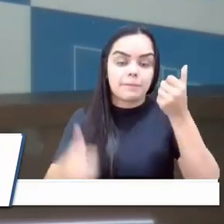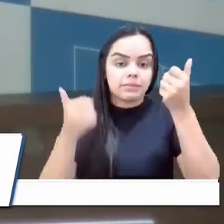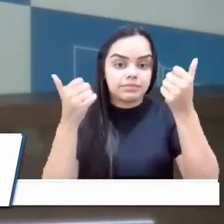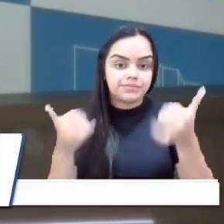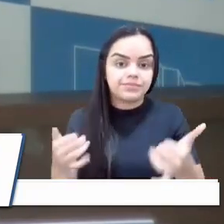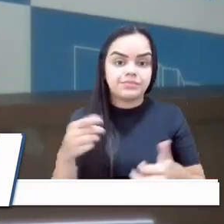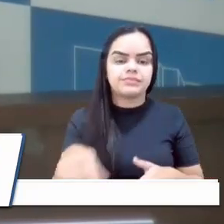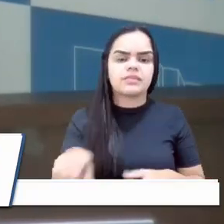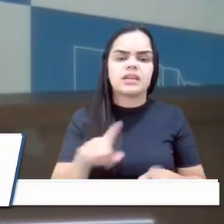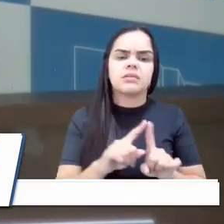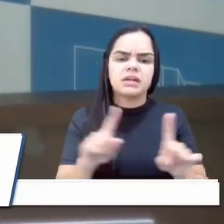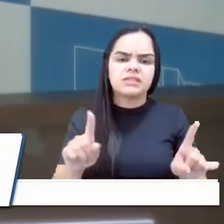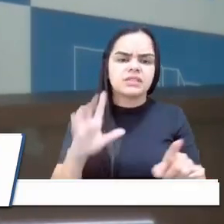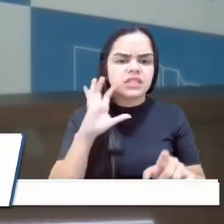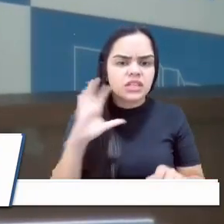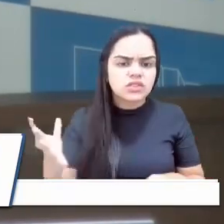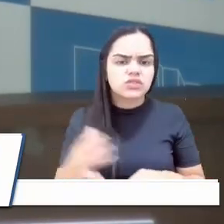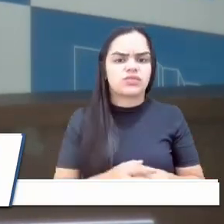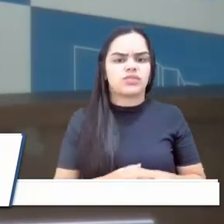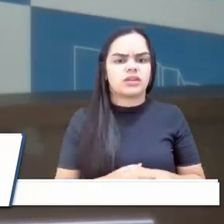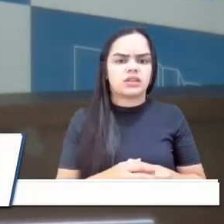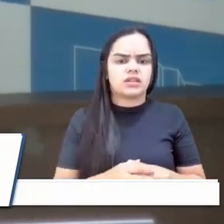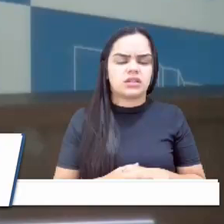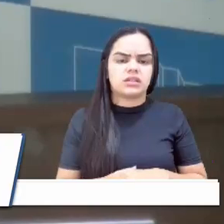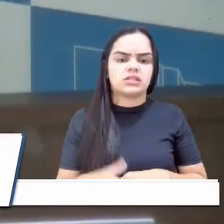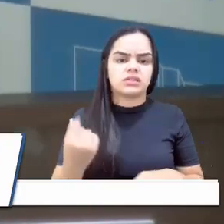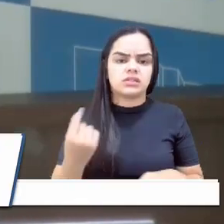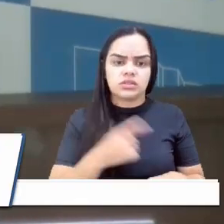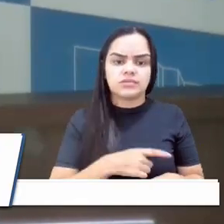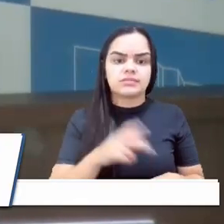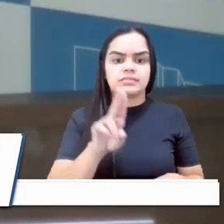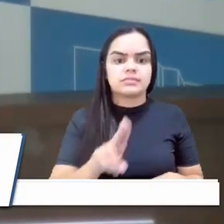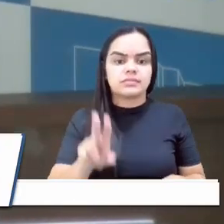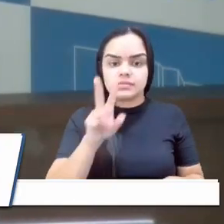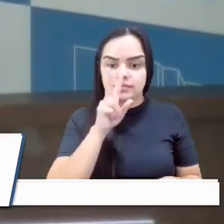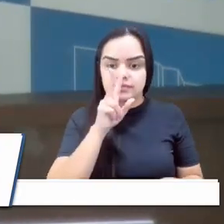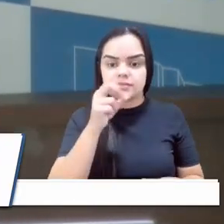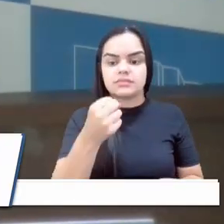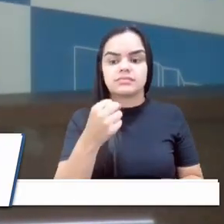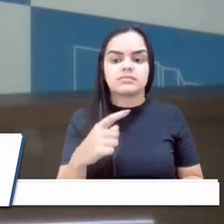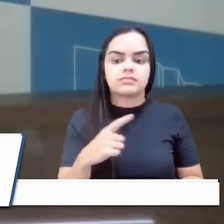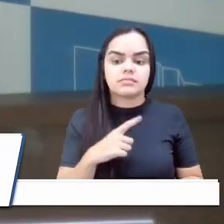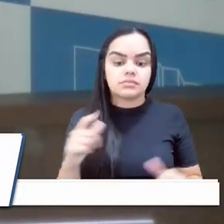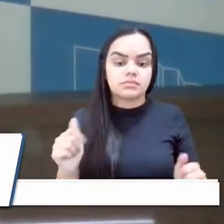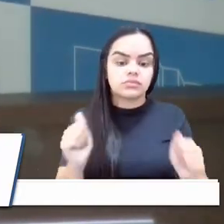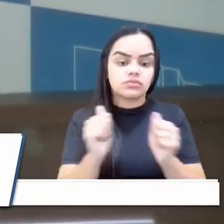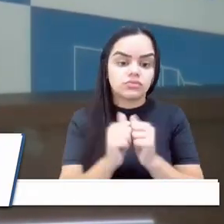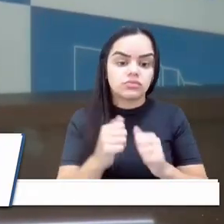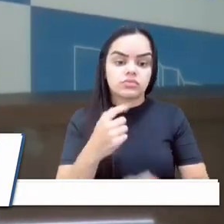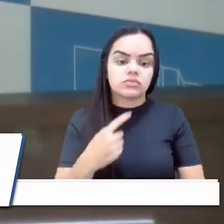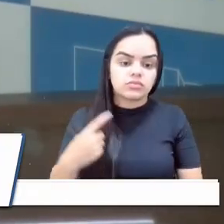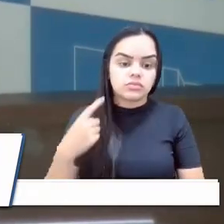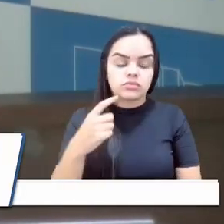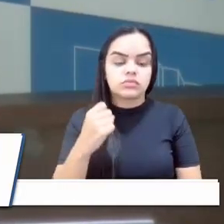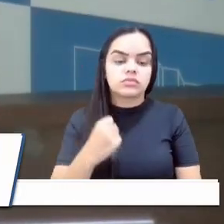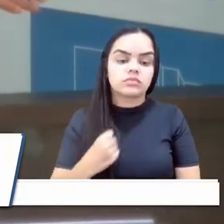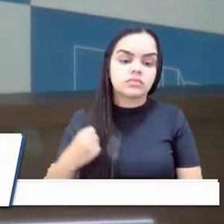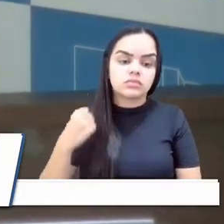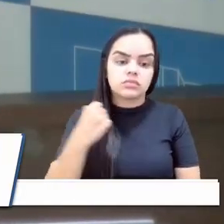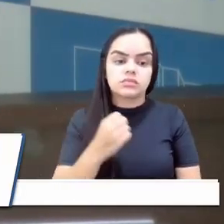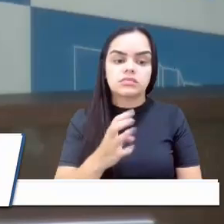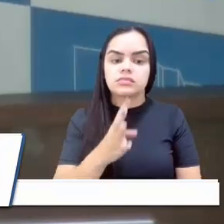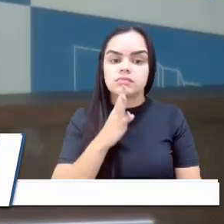vai resolver alguma coisa? A gente vai usar a força que a gente tem, junto aos deputados, aos senadores que a gente conhece,